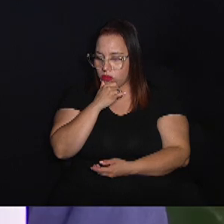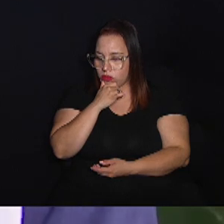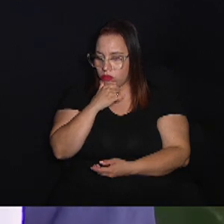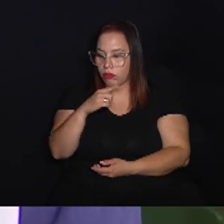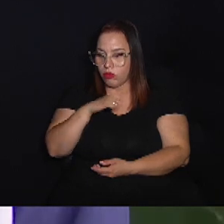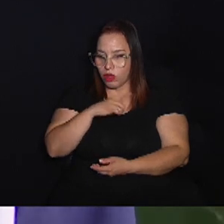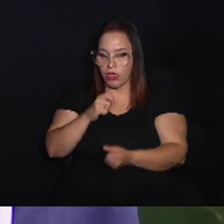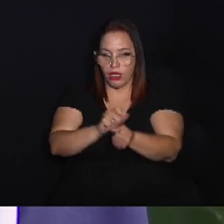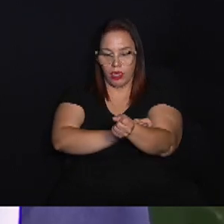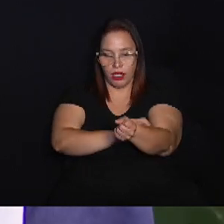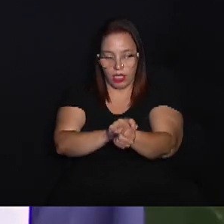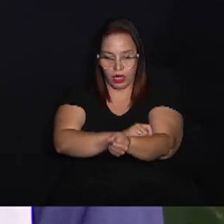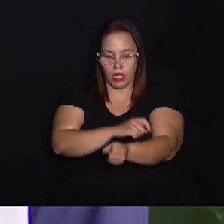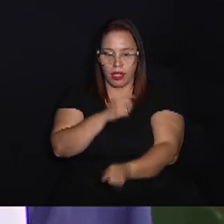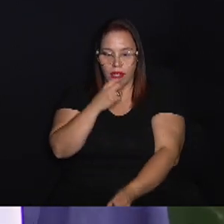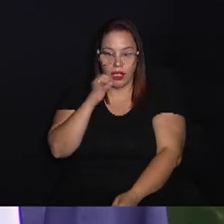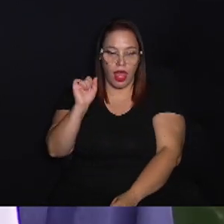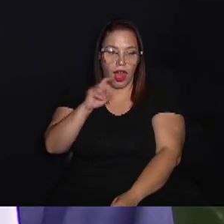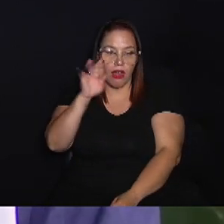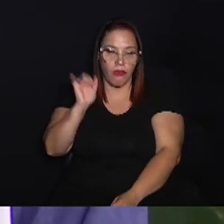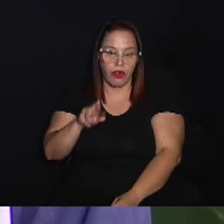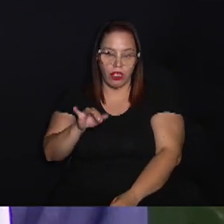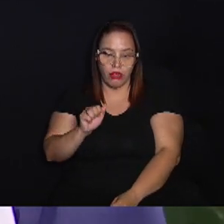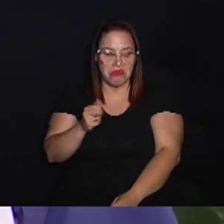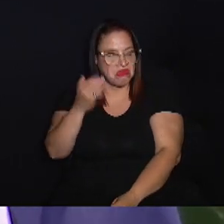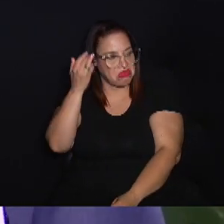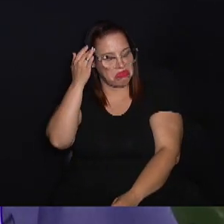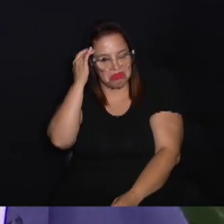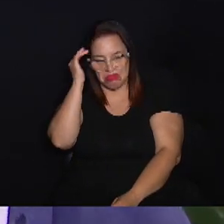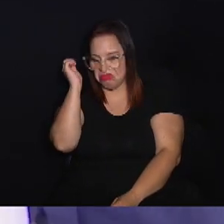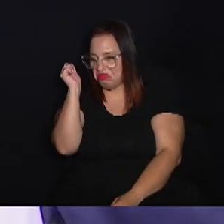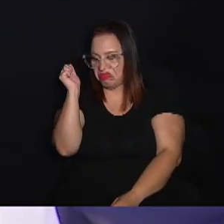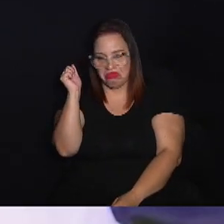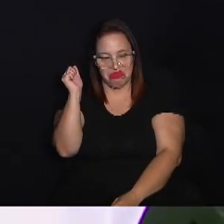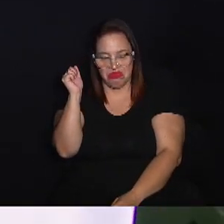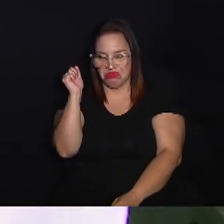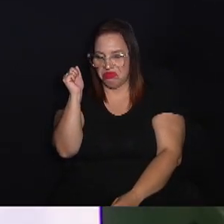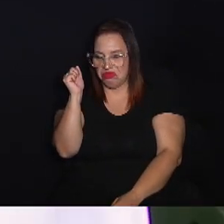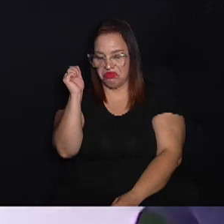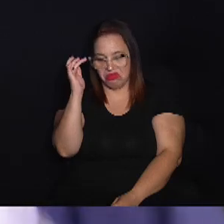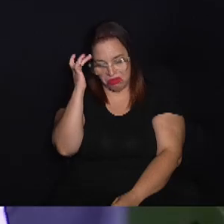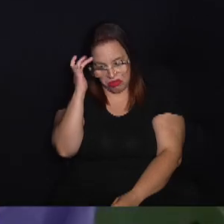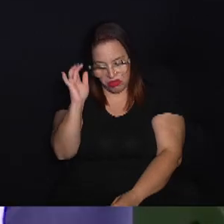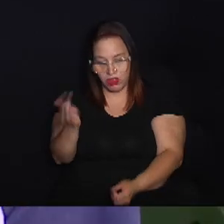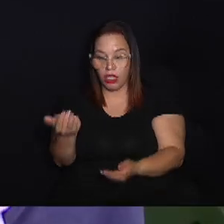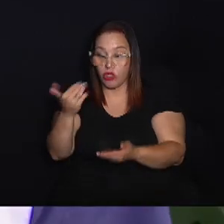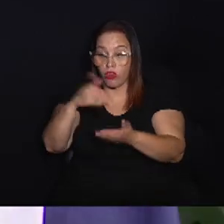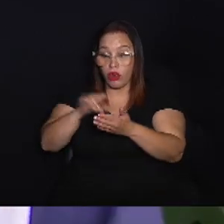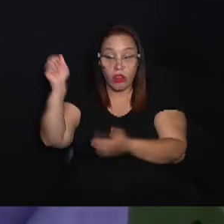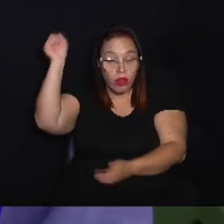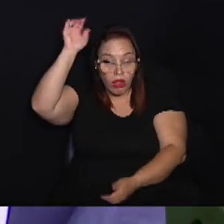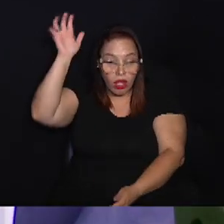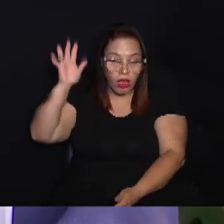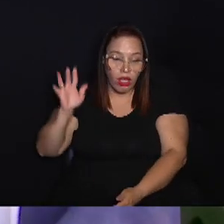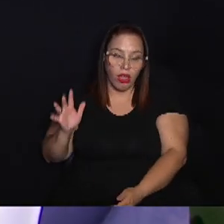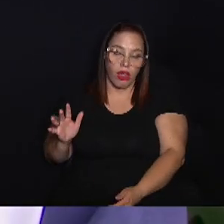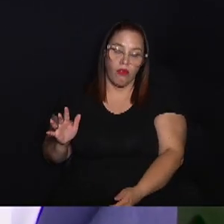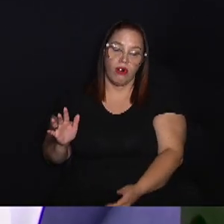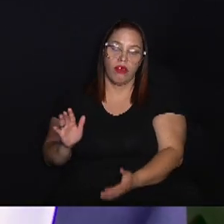tem sangue, metade do sangue da África, mas eu não sabia que a gente veio da África, que a